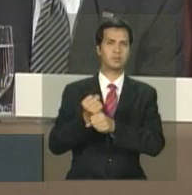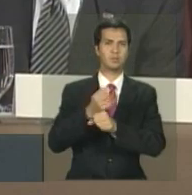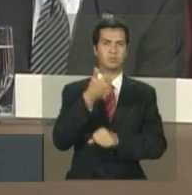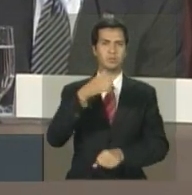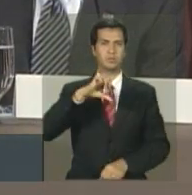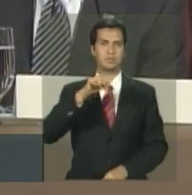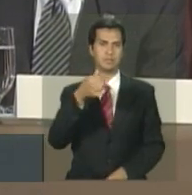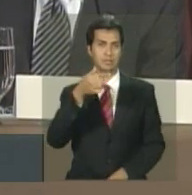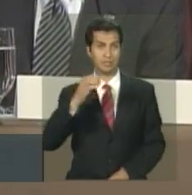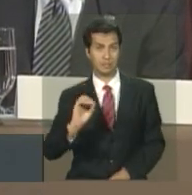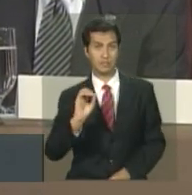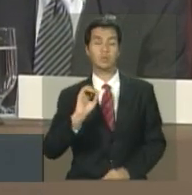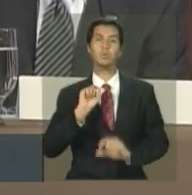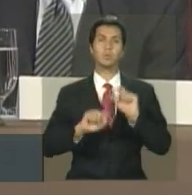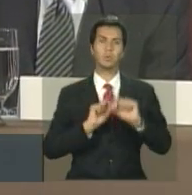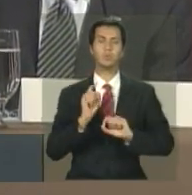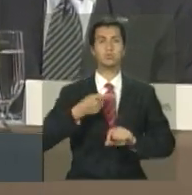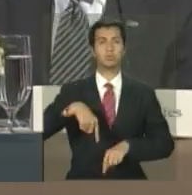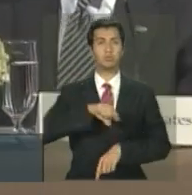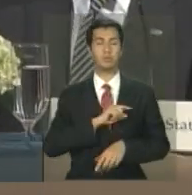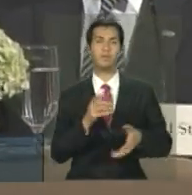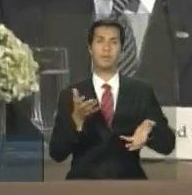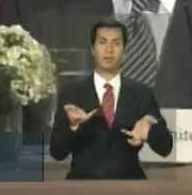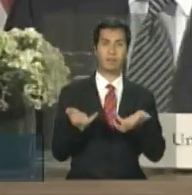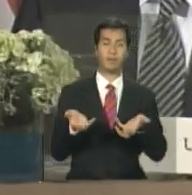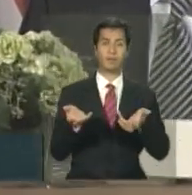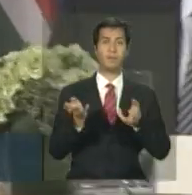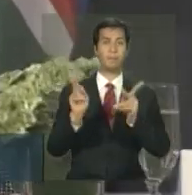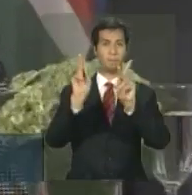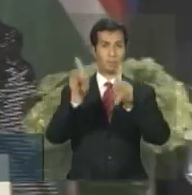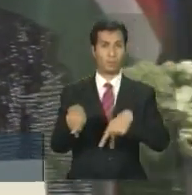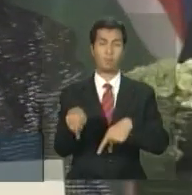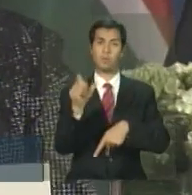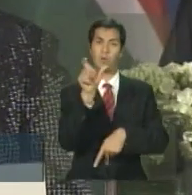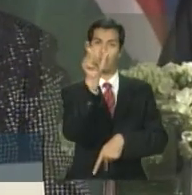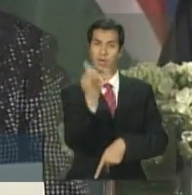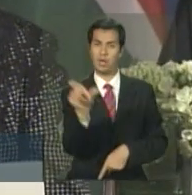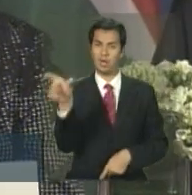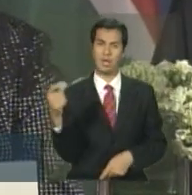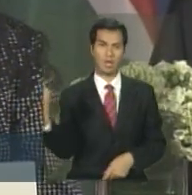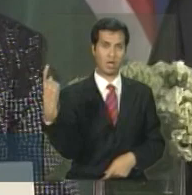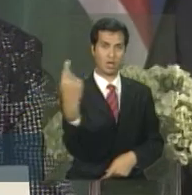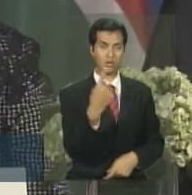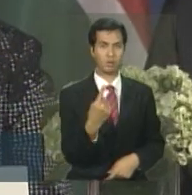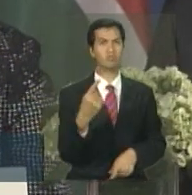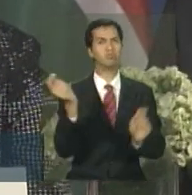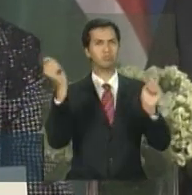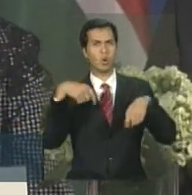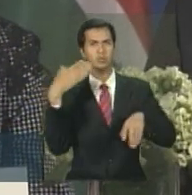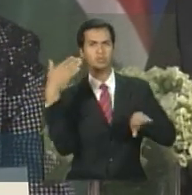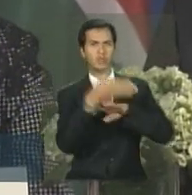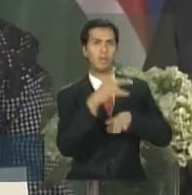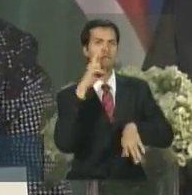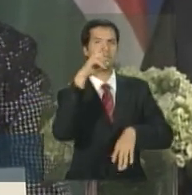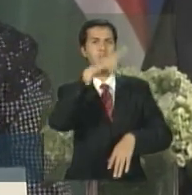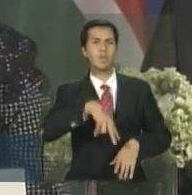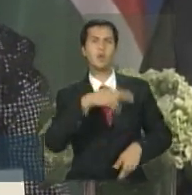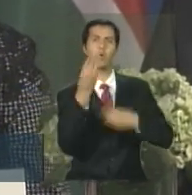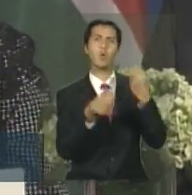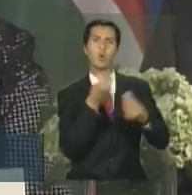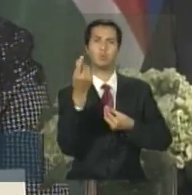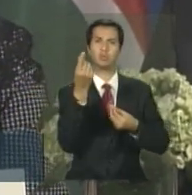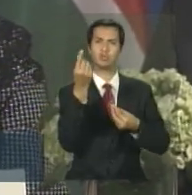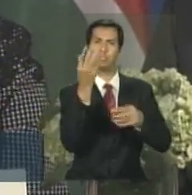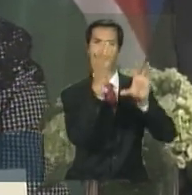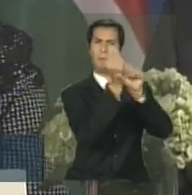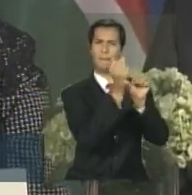Não se trata apenas de permitir o acesso individual à execução do orçamento do Estado ou o